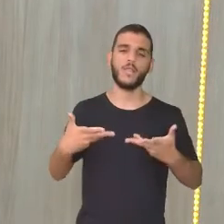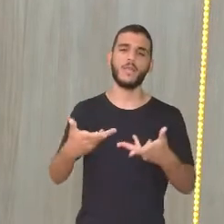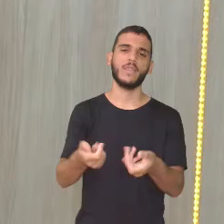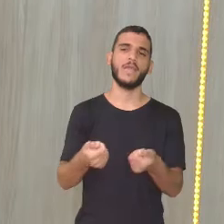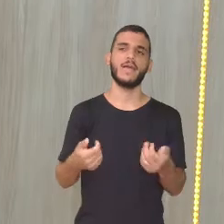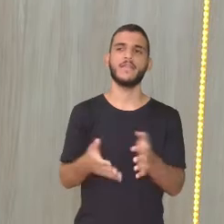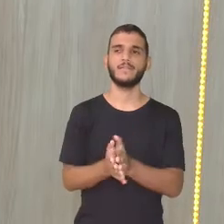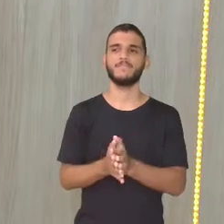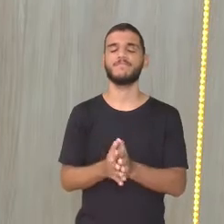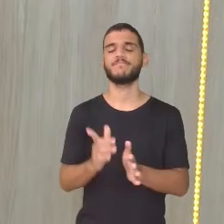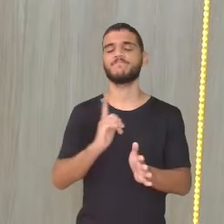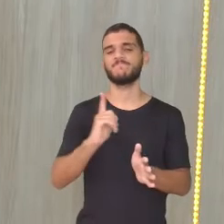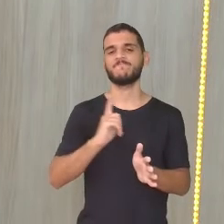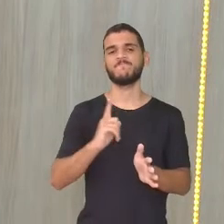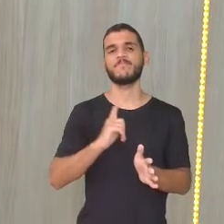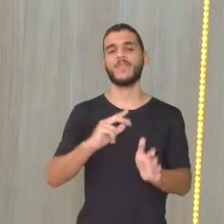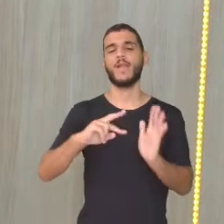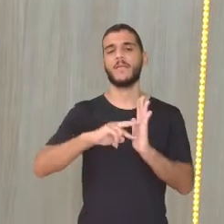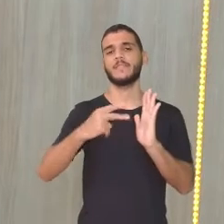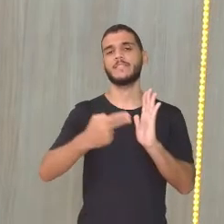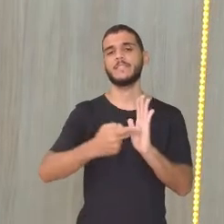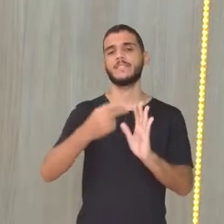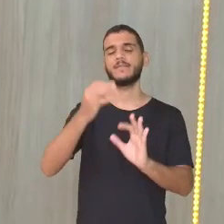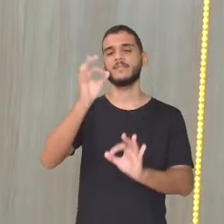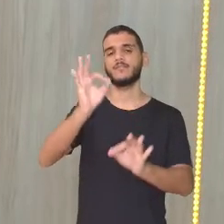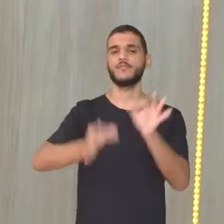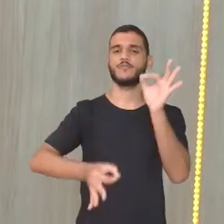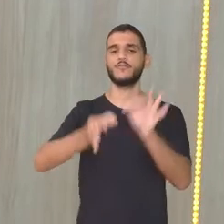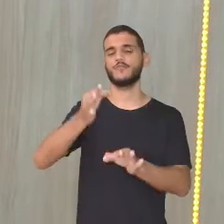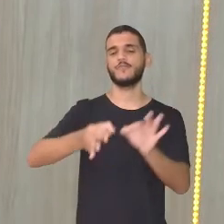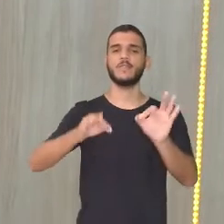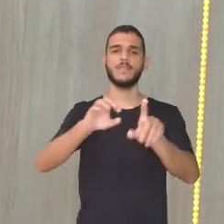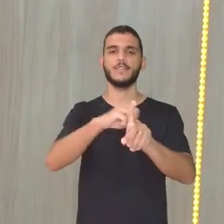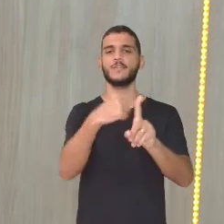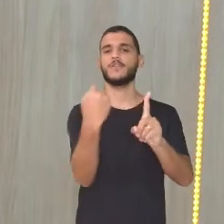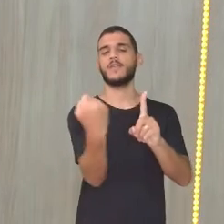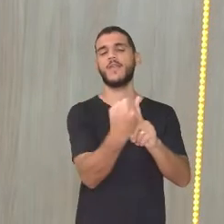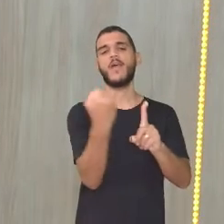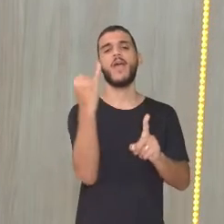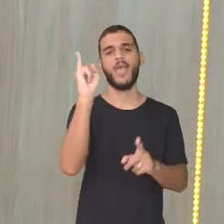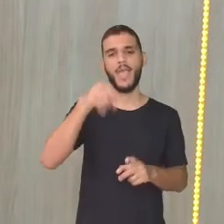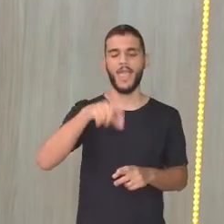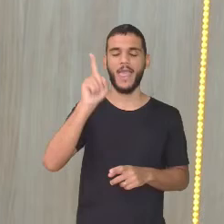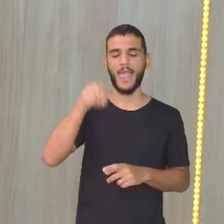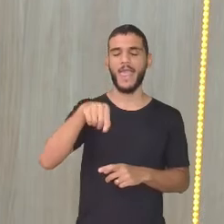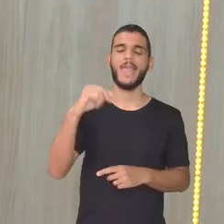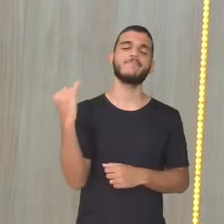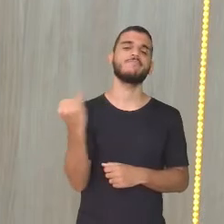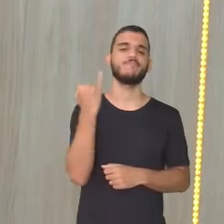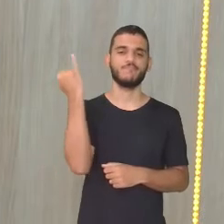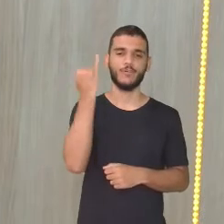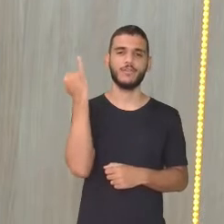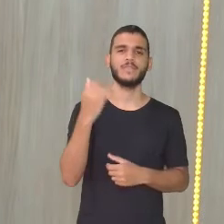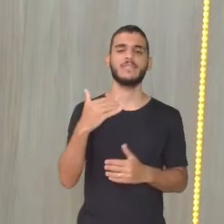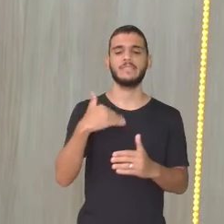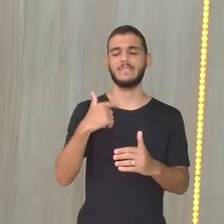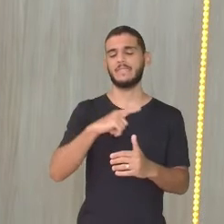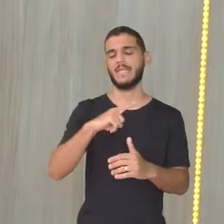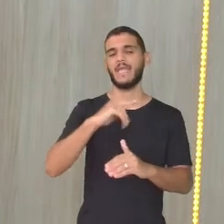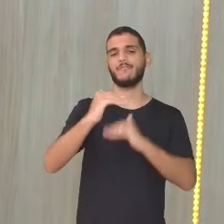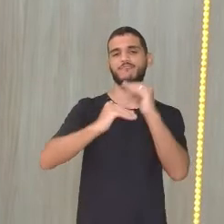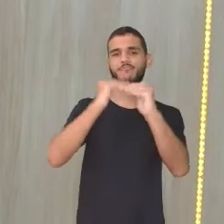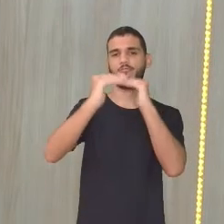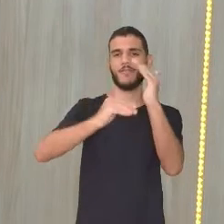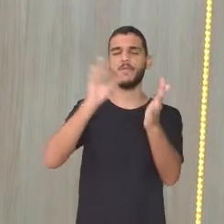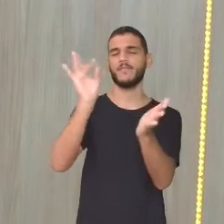justiça, ó, a justiça social é muito importante para a gente ter um desenvolvimento real, né?